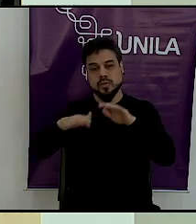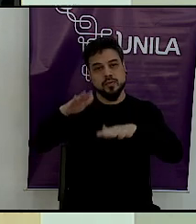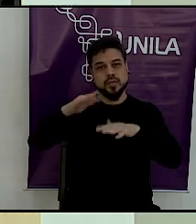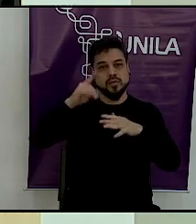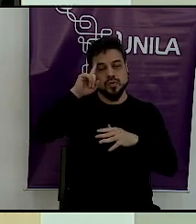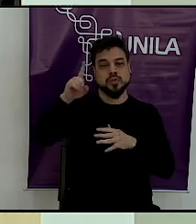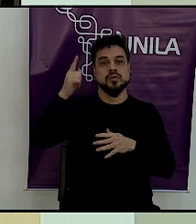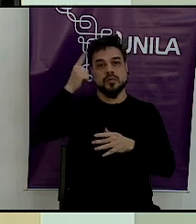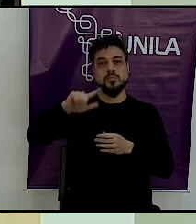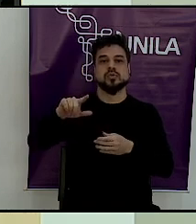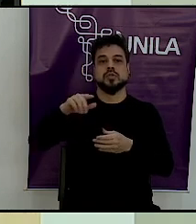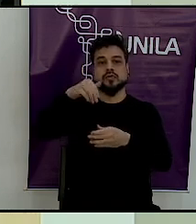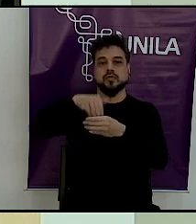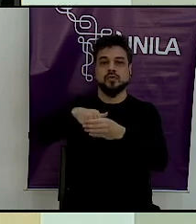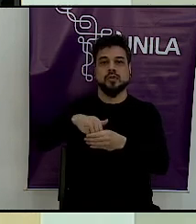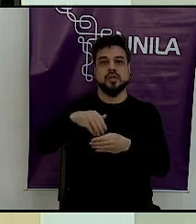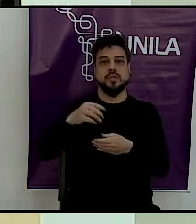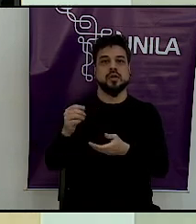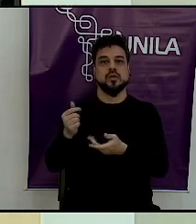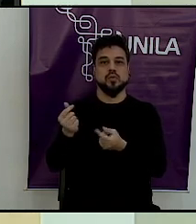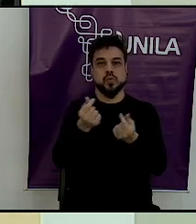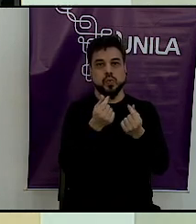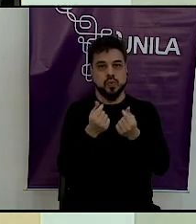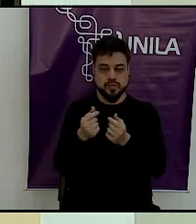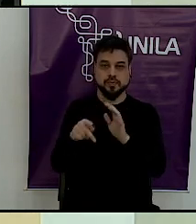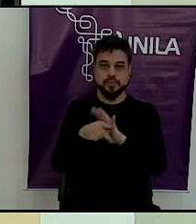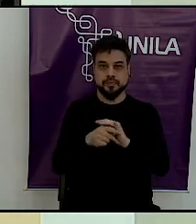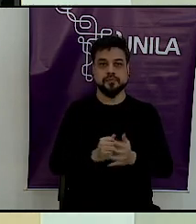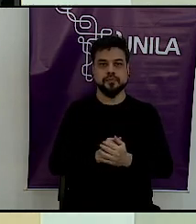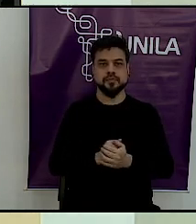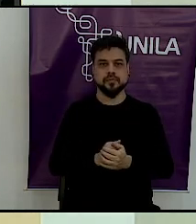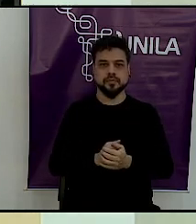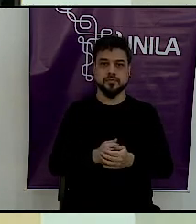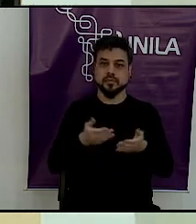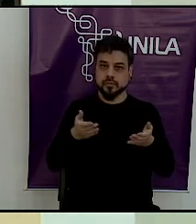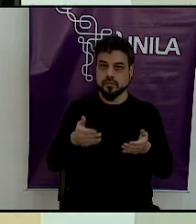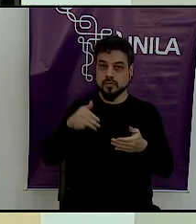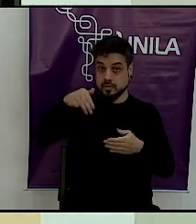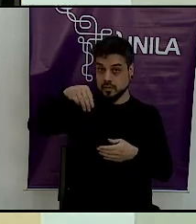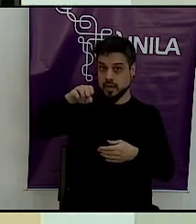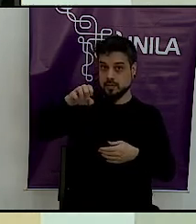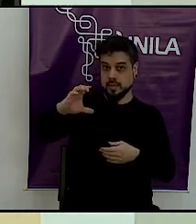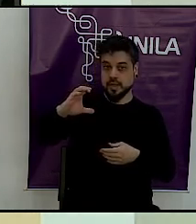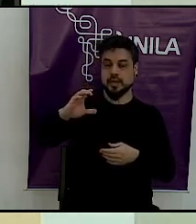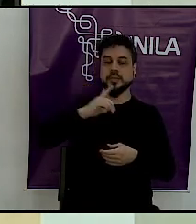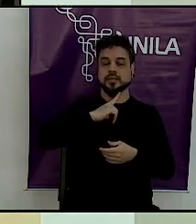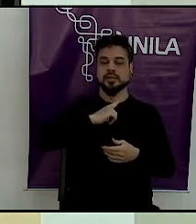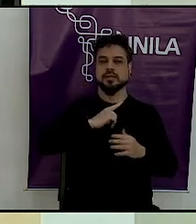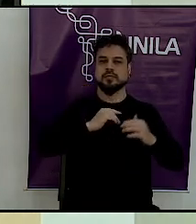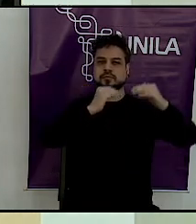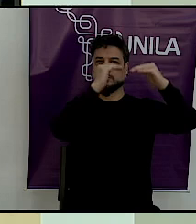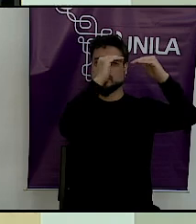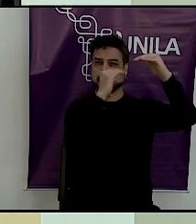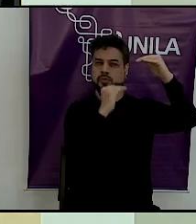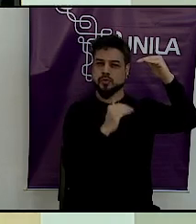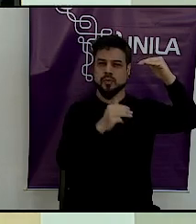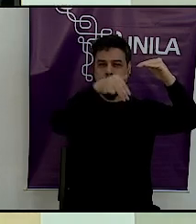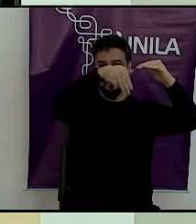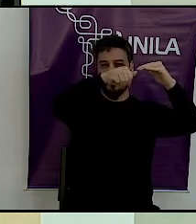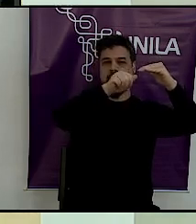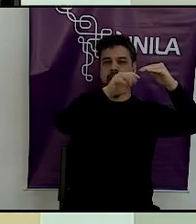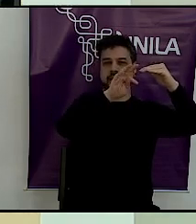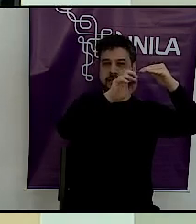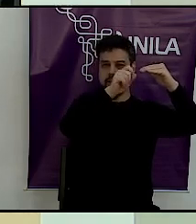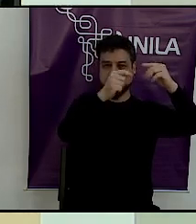Bom, aqui, só para vocês terem noção, isso foi os limites que nós recebemos do MEC. Então, daquelas matrizes todas lá, a gente